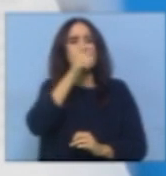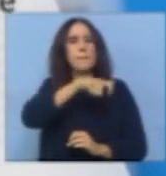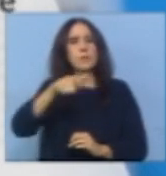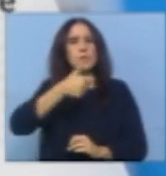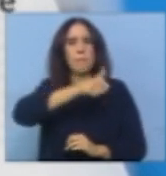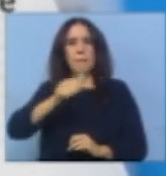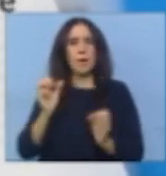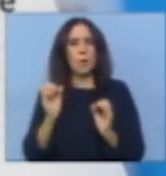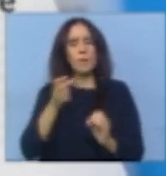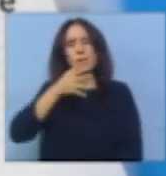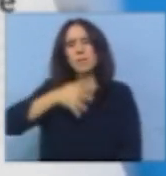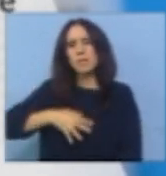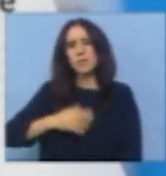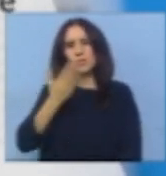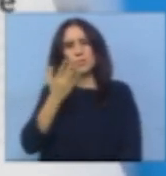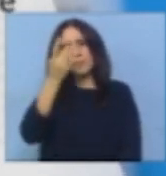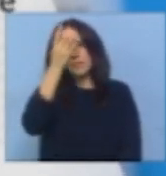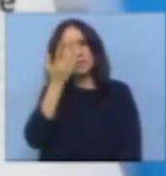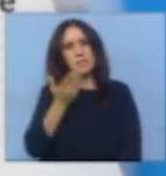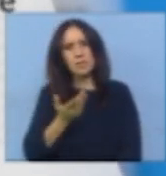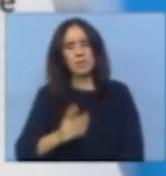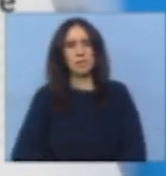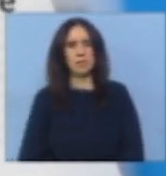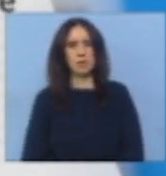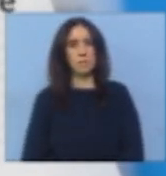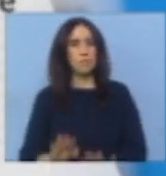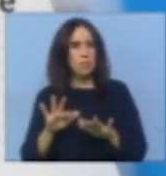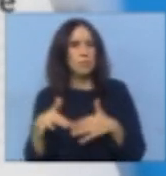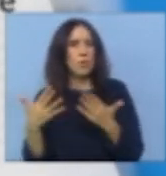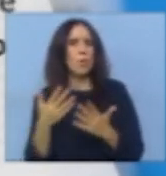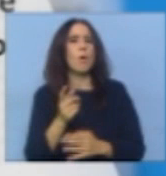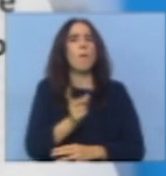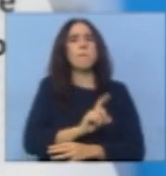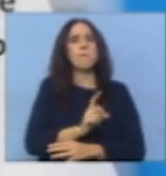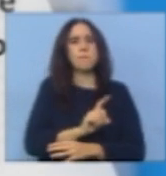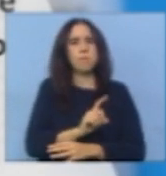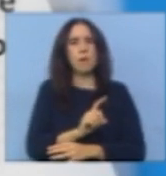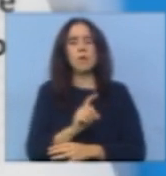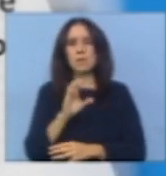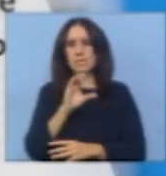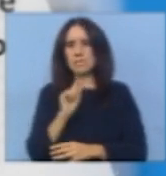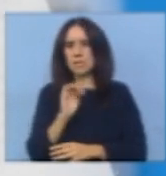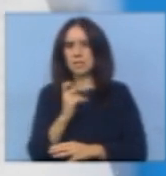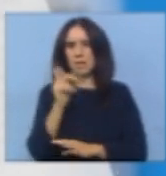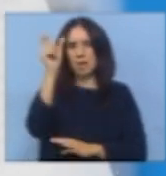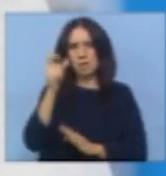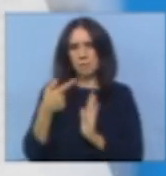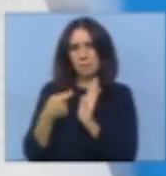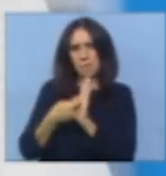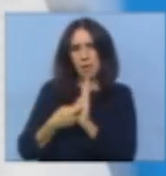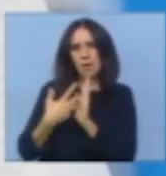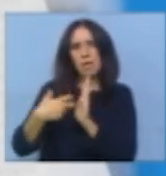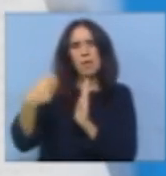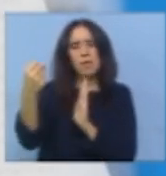pessoas. Diz-nos o teu parecer. É lícito ou não pagar o tributo a César?